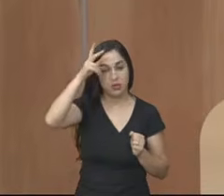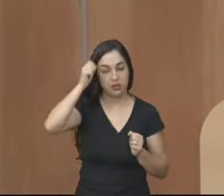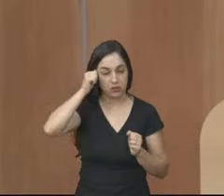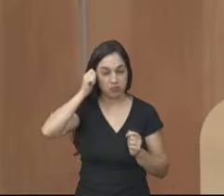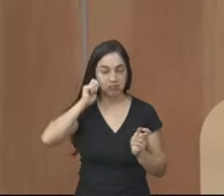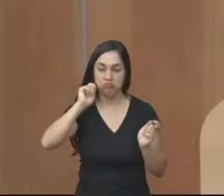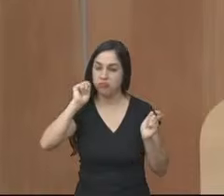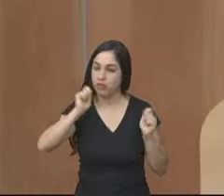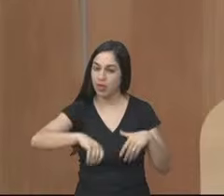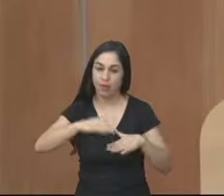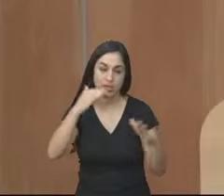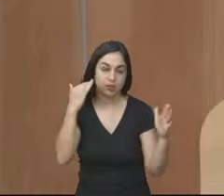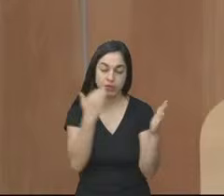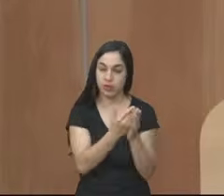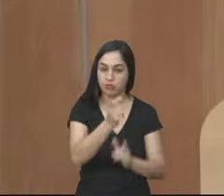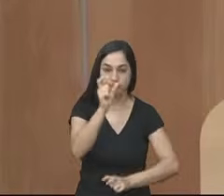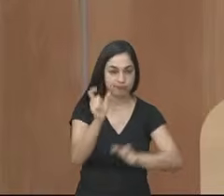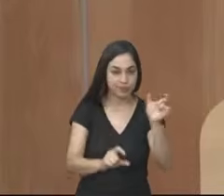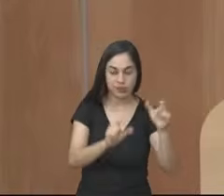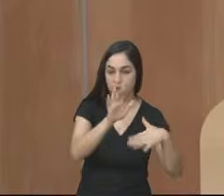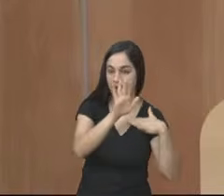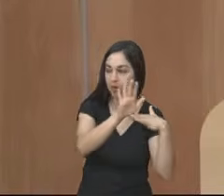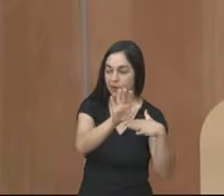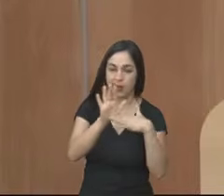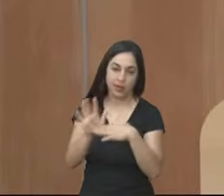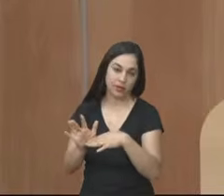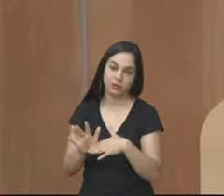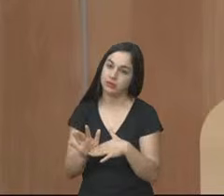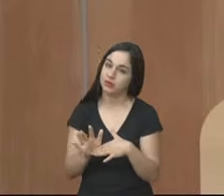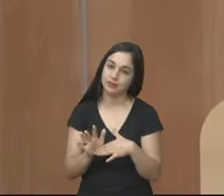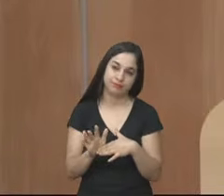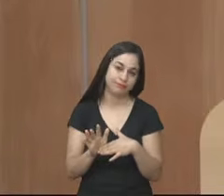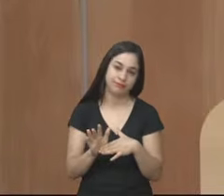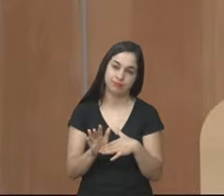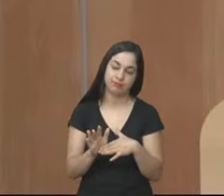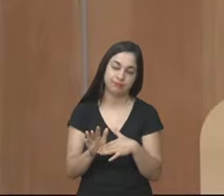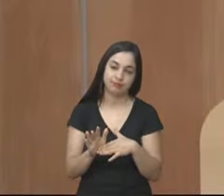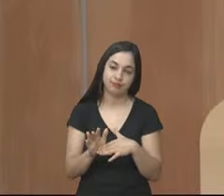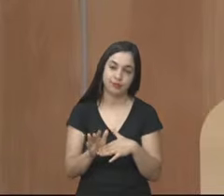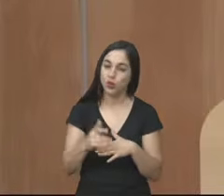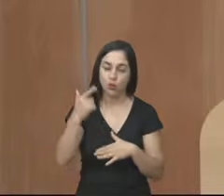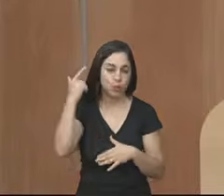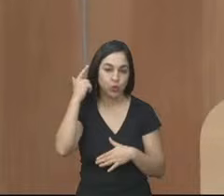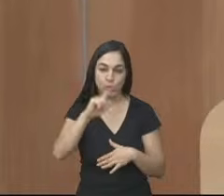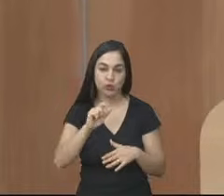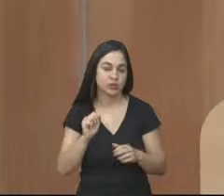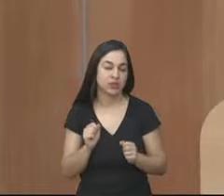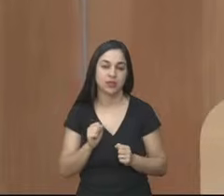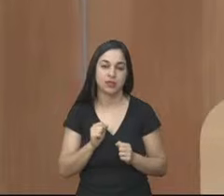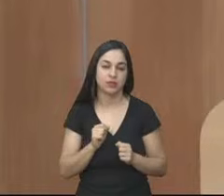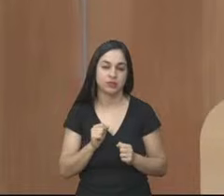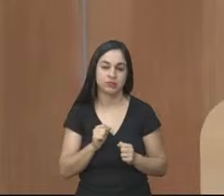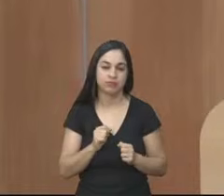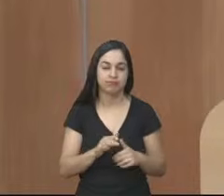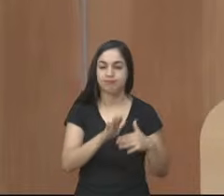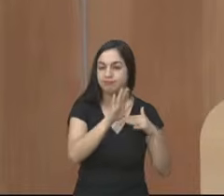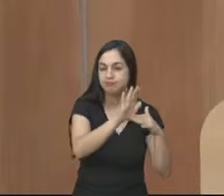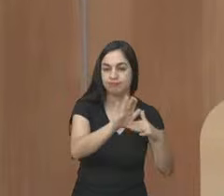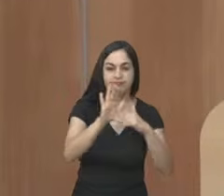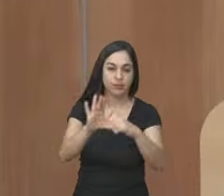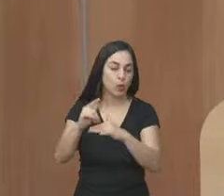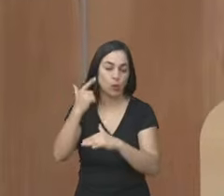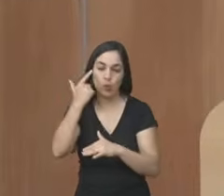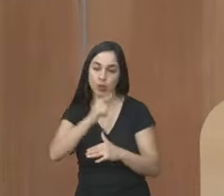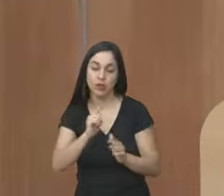para abraçar essas pessoas, Paulinho, dos esportes. Ele não tem braços para alcançar essas